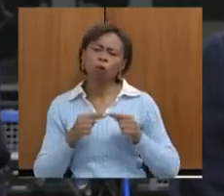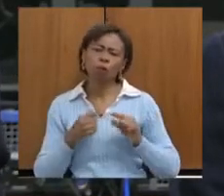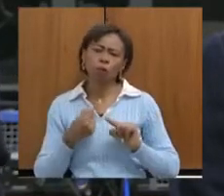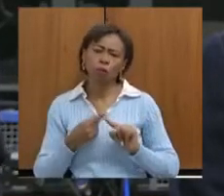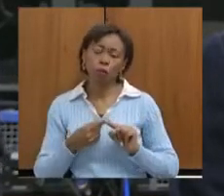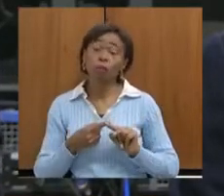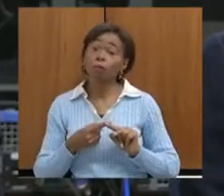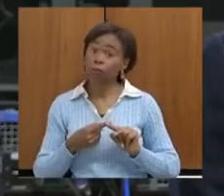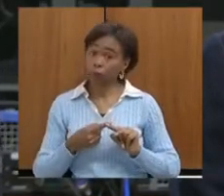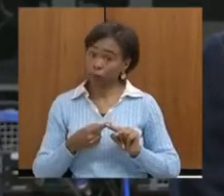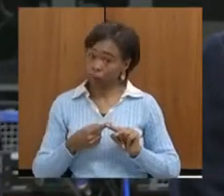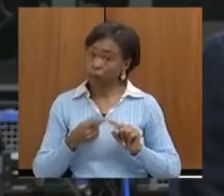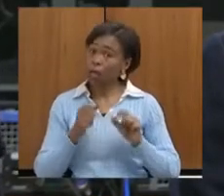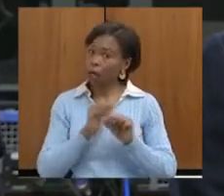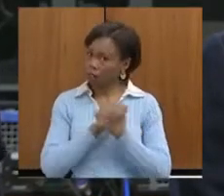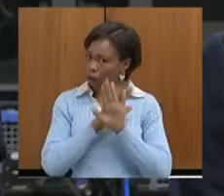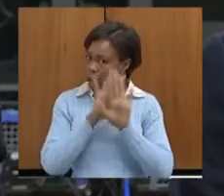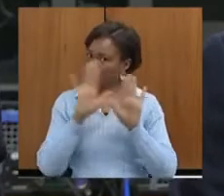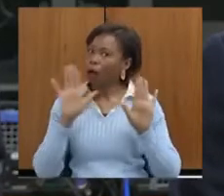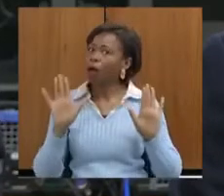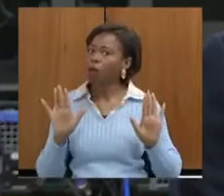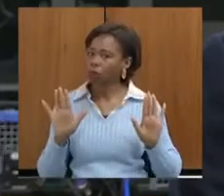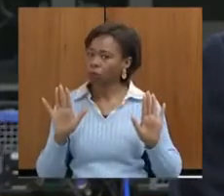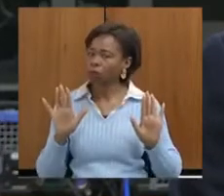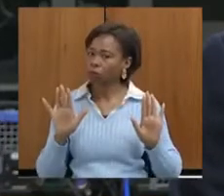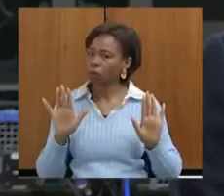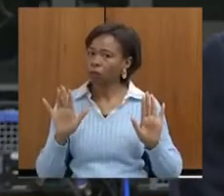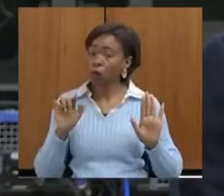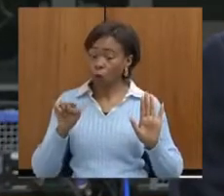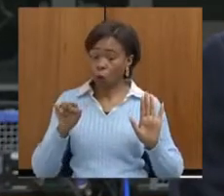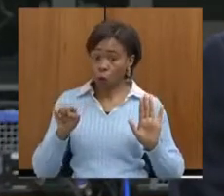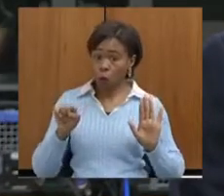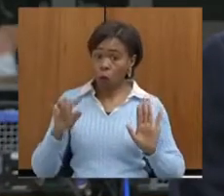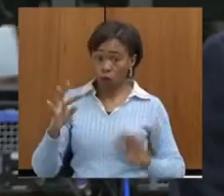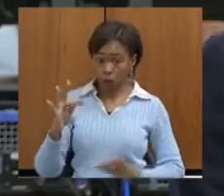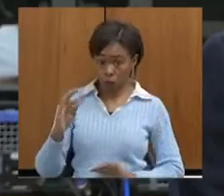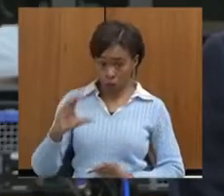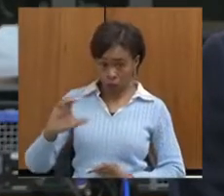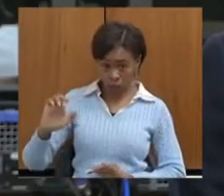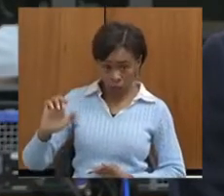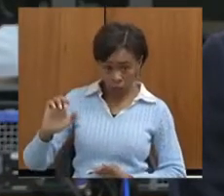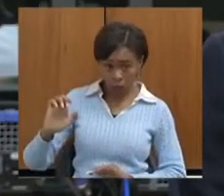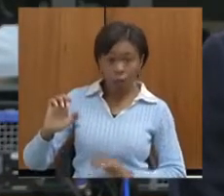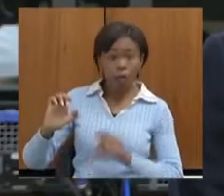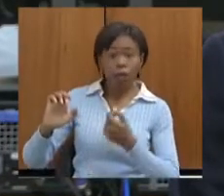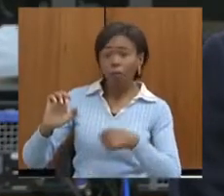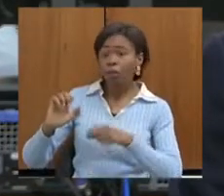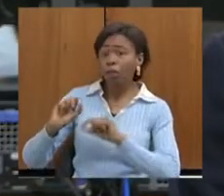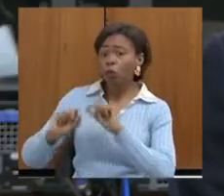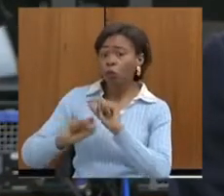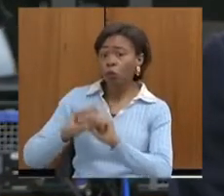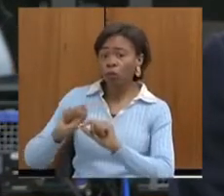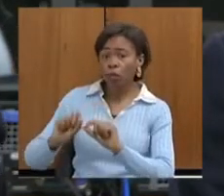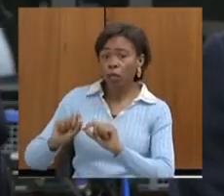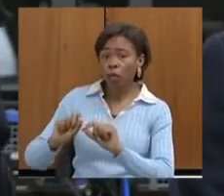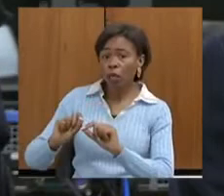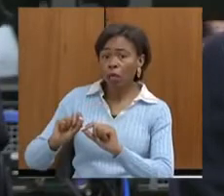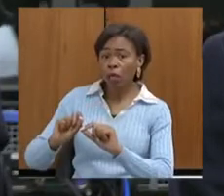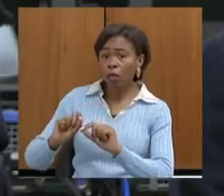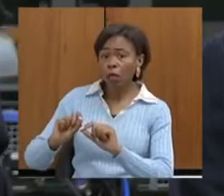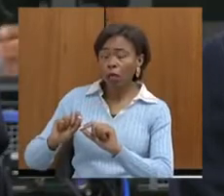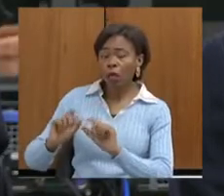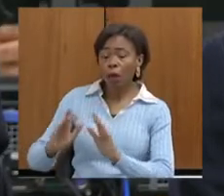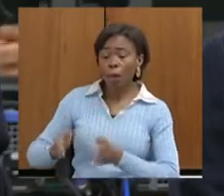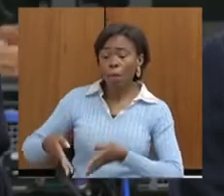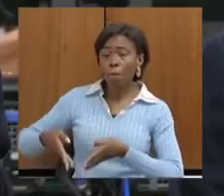precisa não só o tribunal mas as instituições públicas como um todo precisam sair da sua zona de conforto do